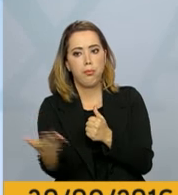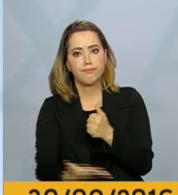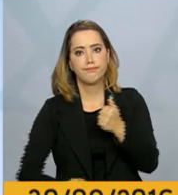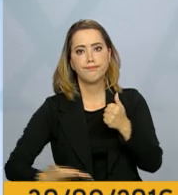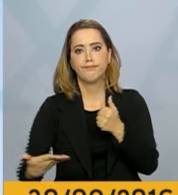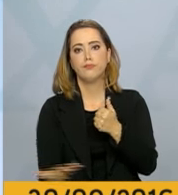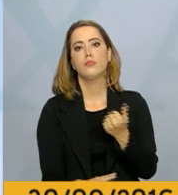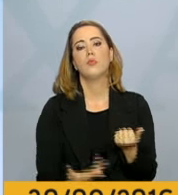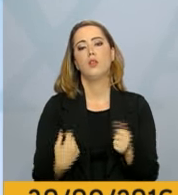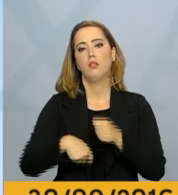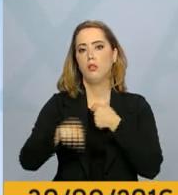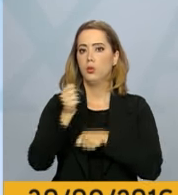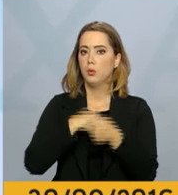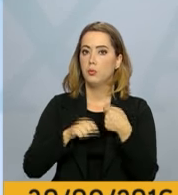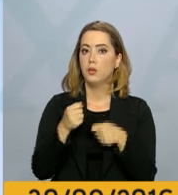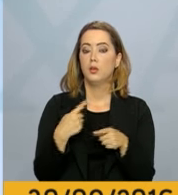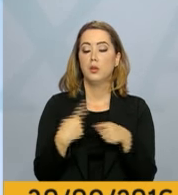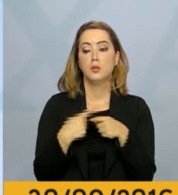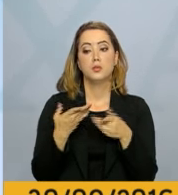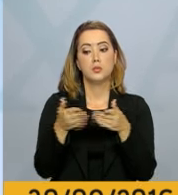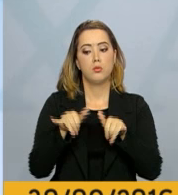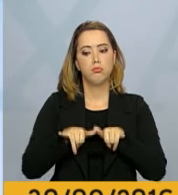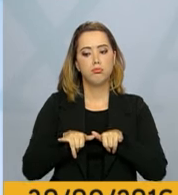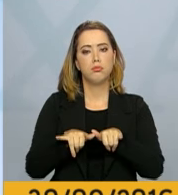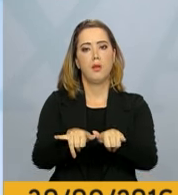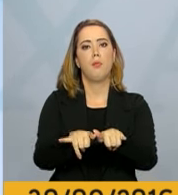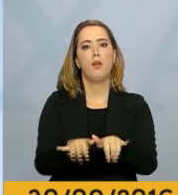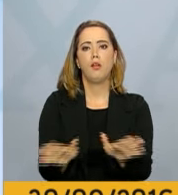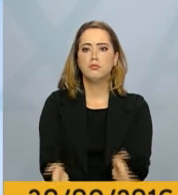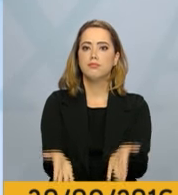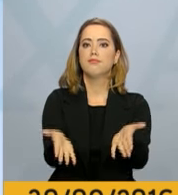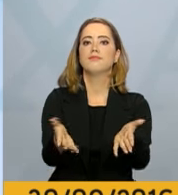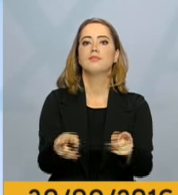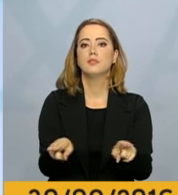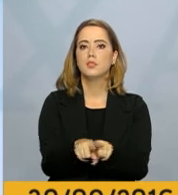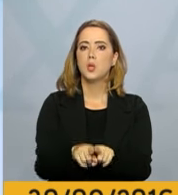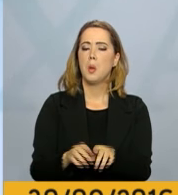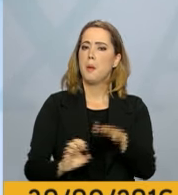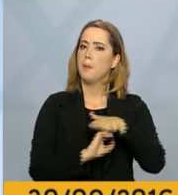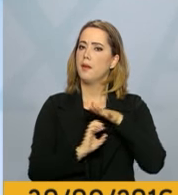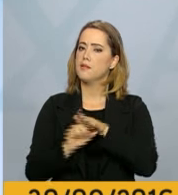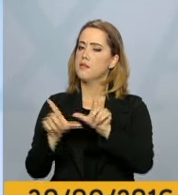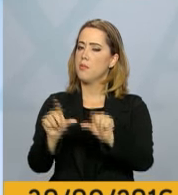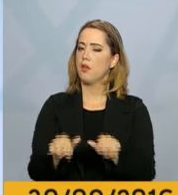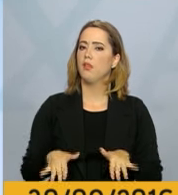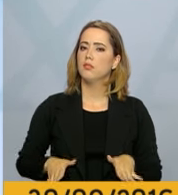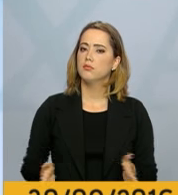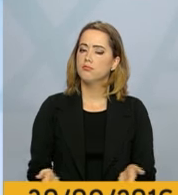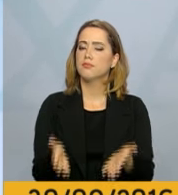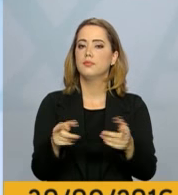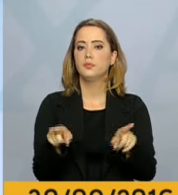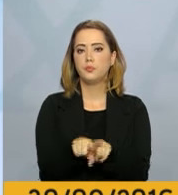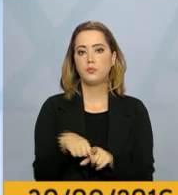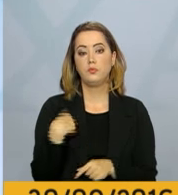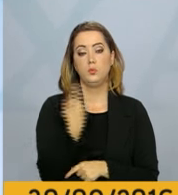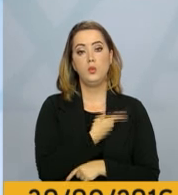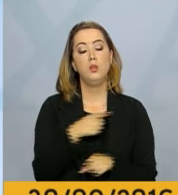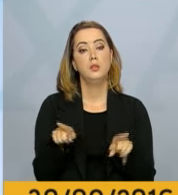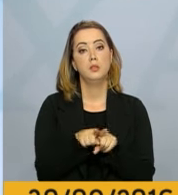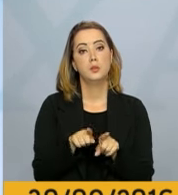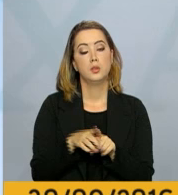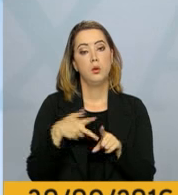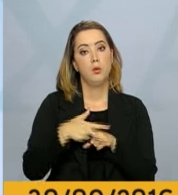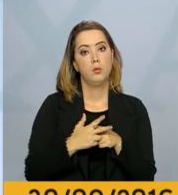econômico, né? Portanto, isso vai estimular pequenos mercados, pequenos empresários. Assim como nós estamos revitalizando, interessante, o programa Minha Casa Minha